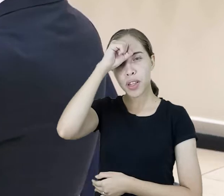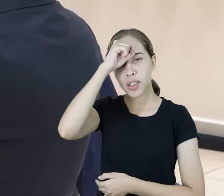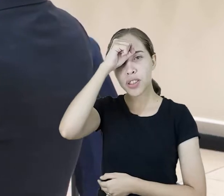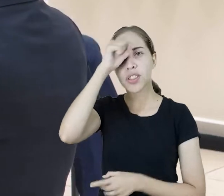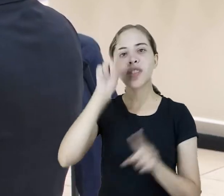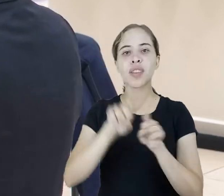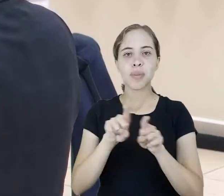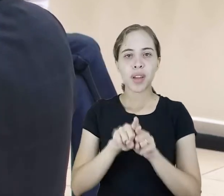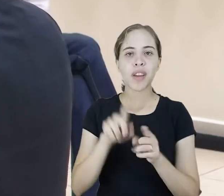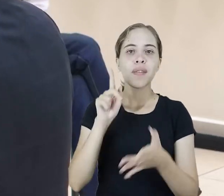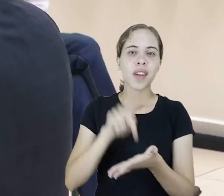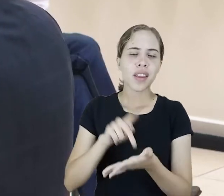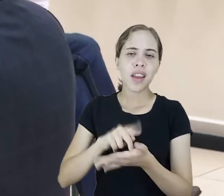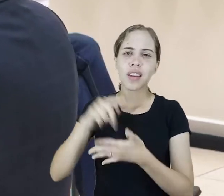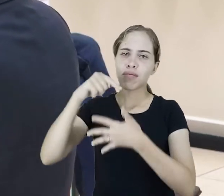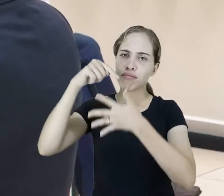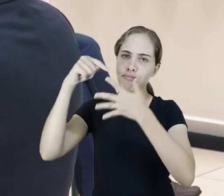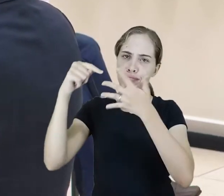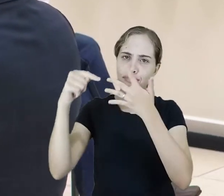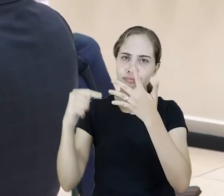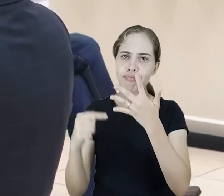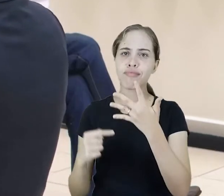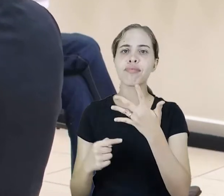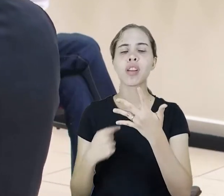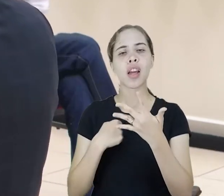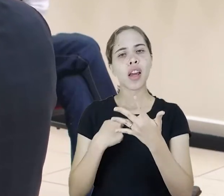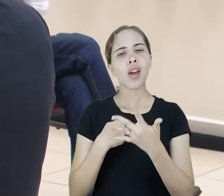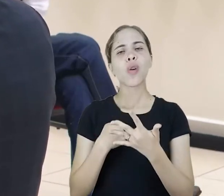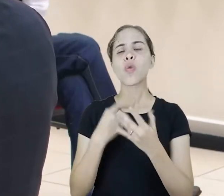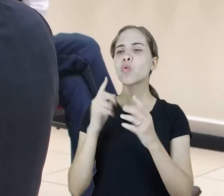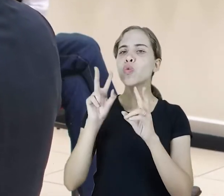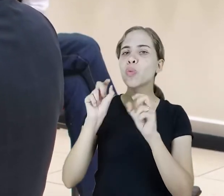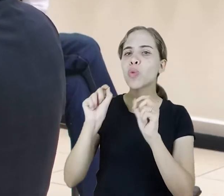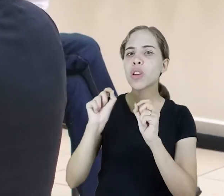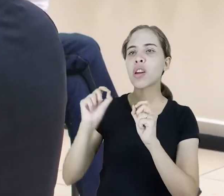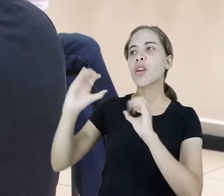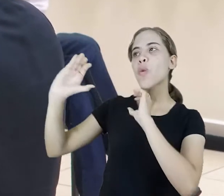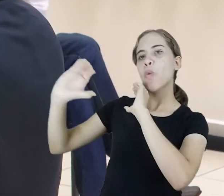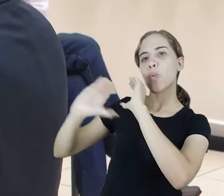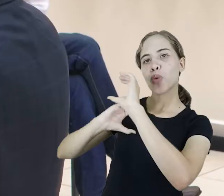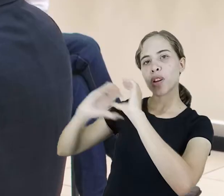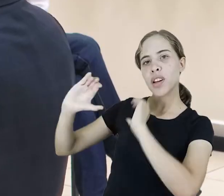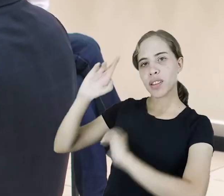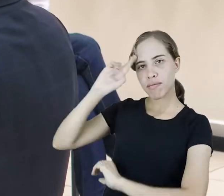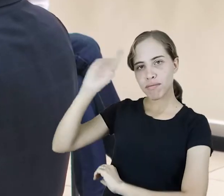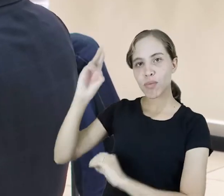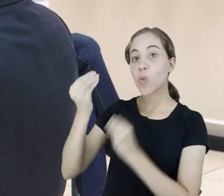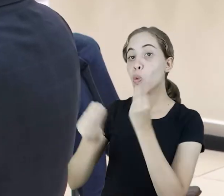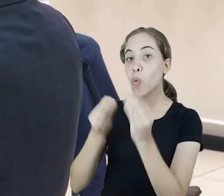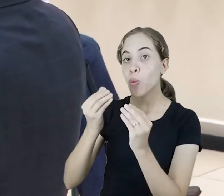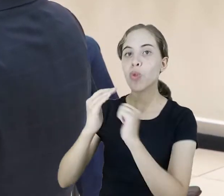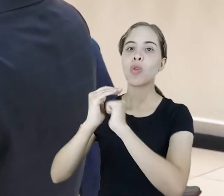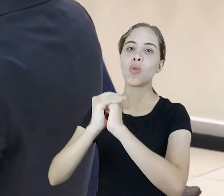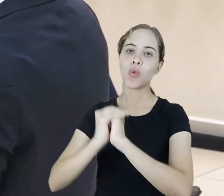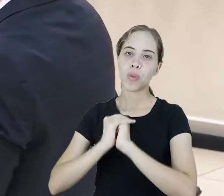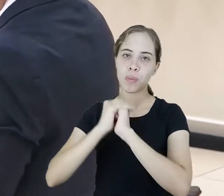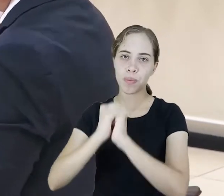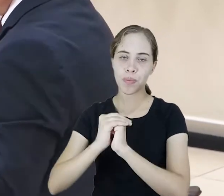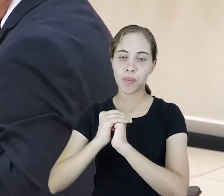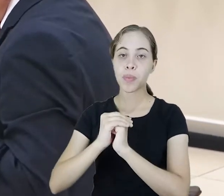outras verdades tão preciosas, que eu poderia me comunicar com o Senhor através da oração, e que